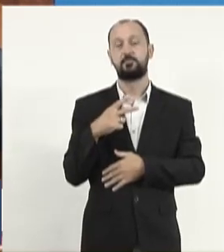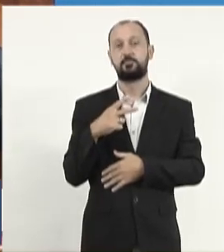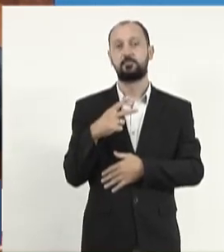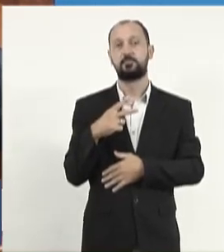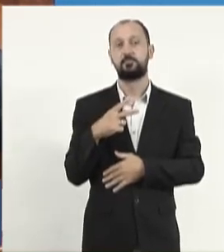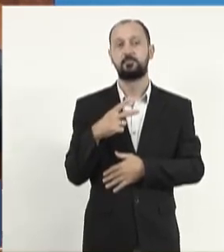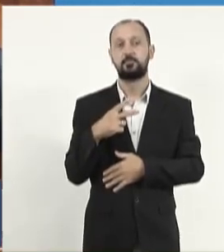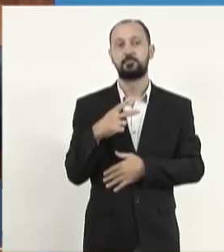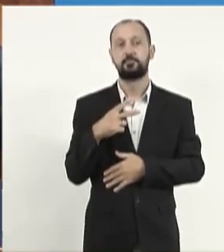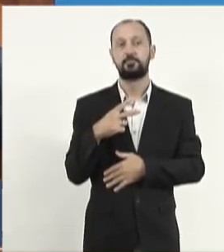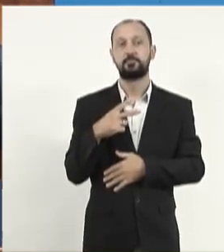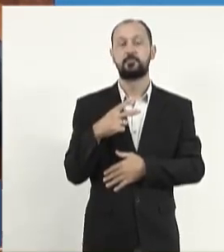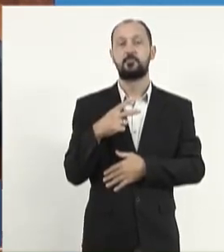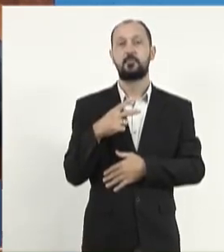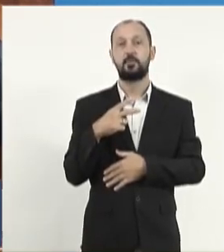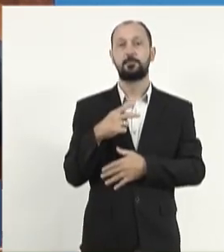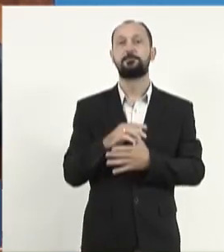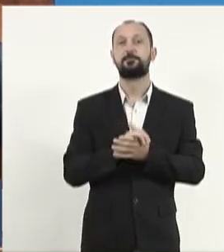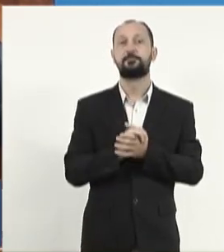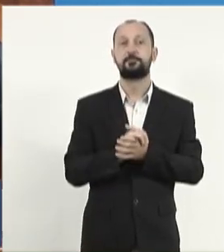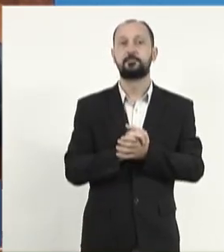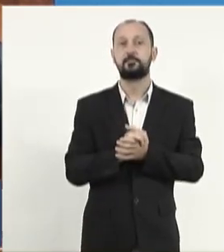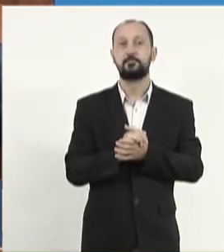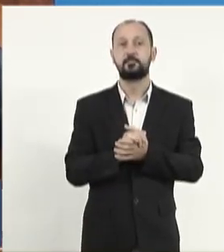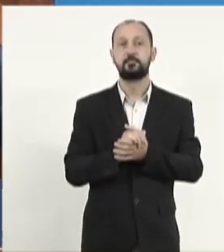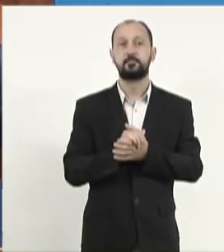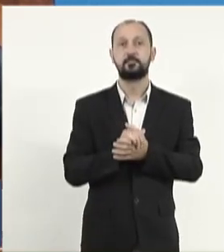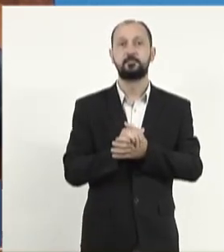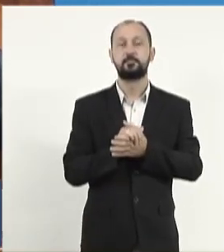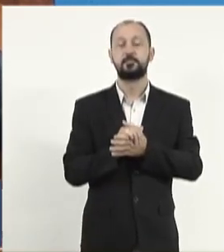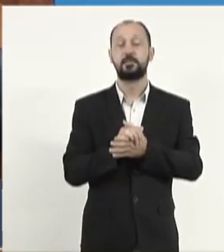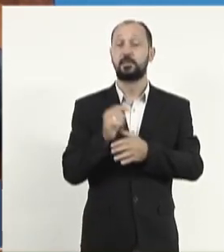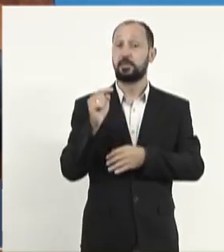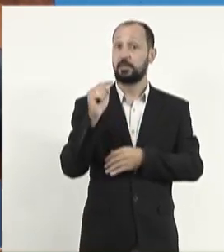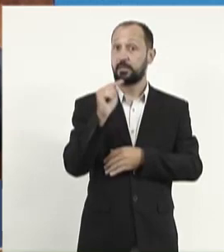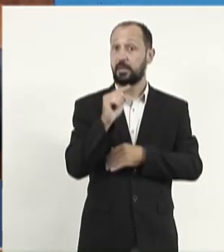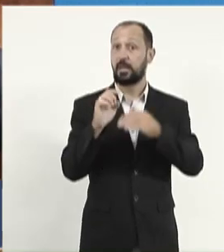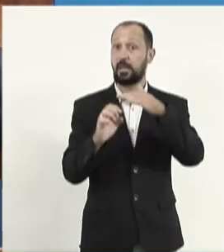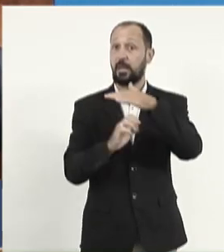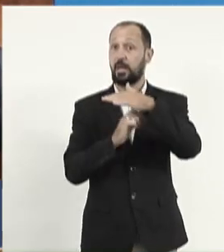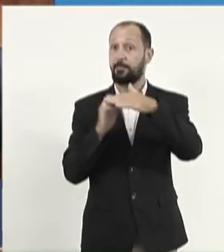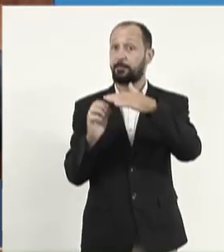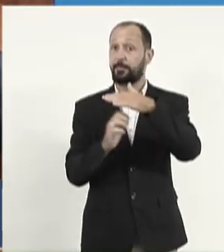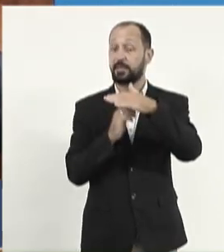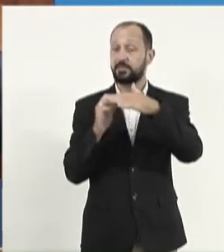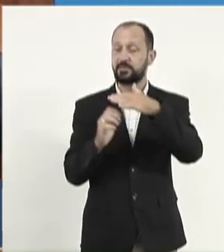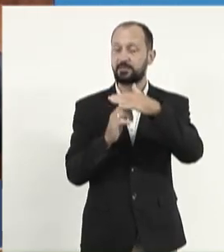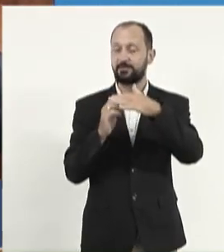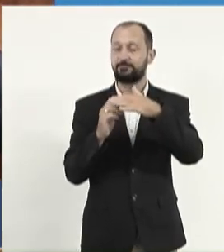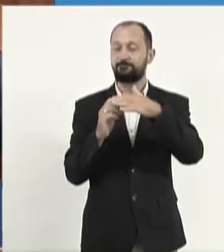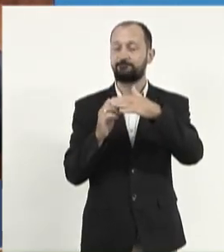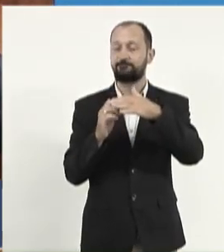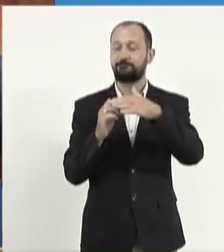Ela foi privatizada. E a empresa, a concessionária,